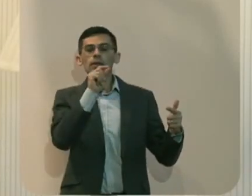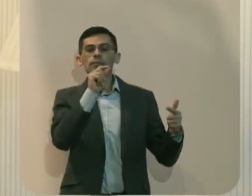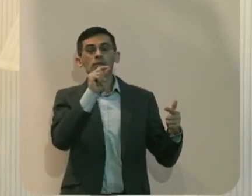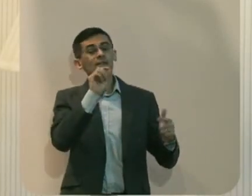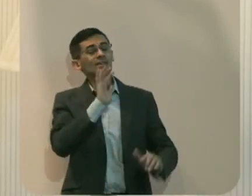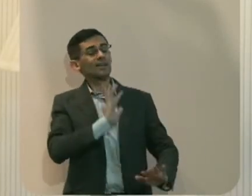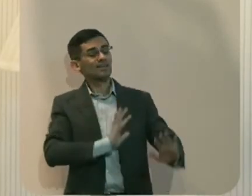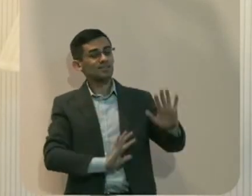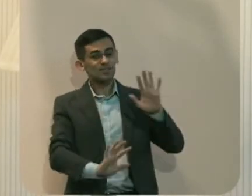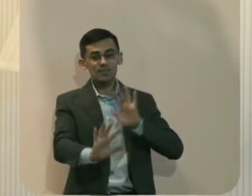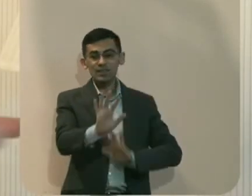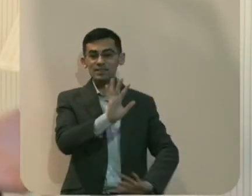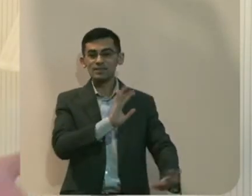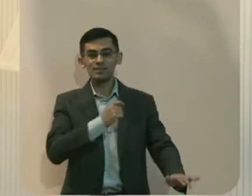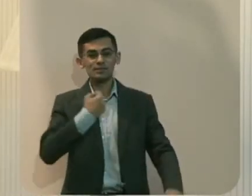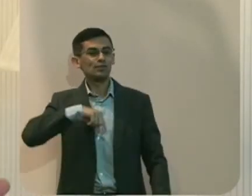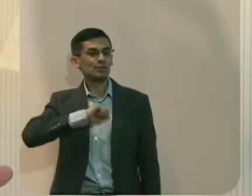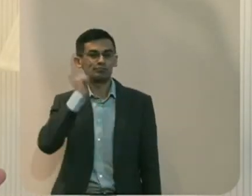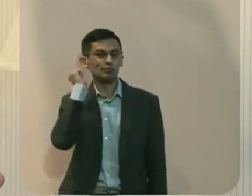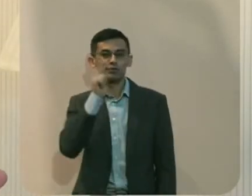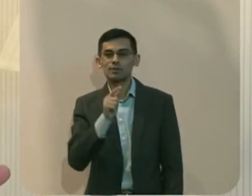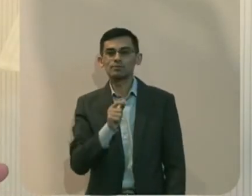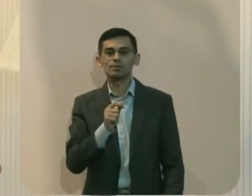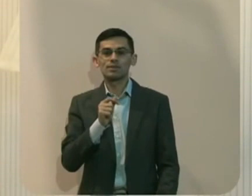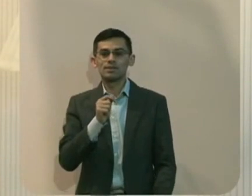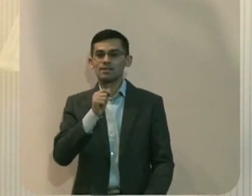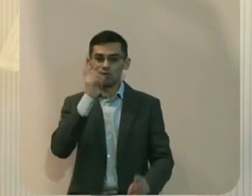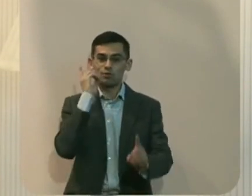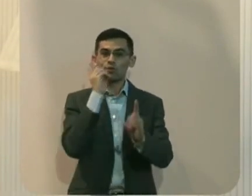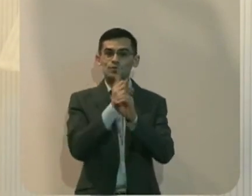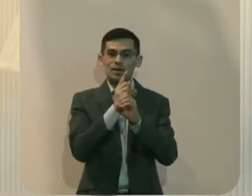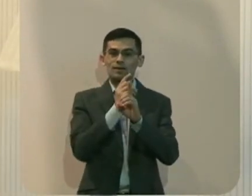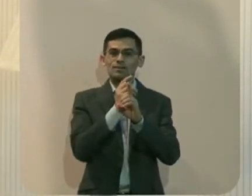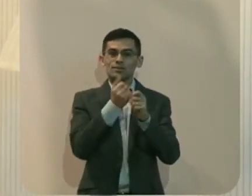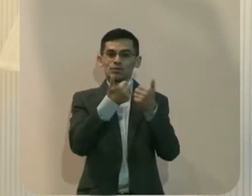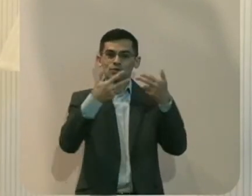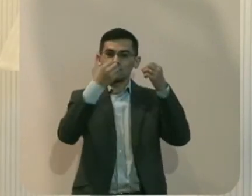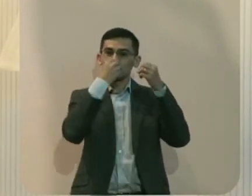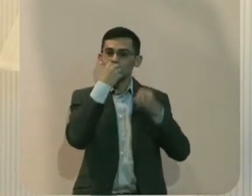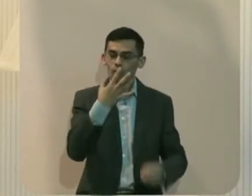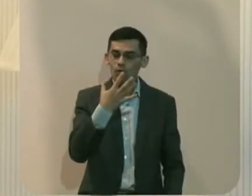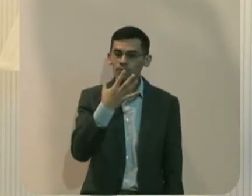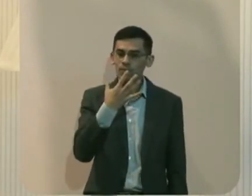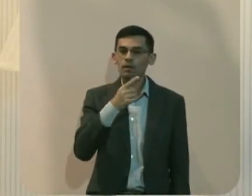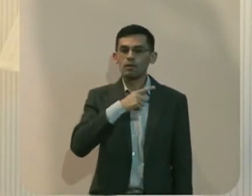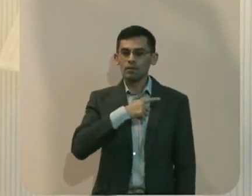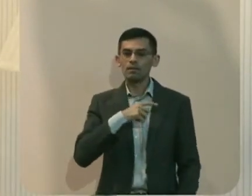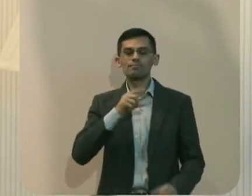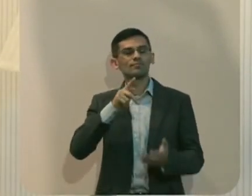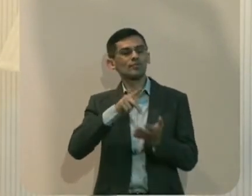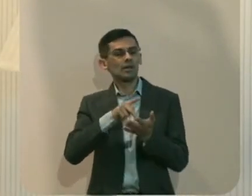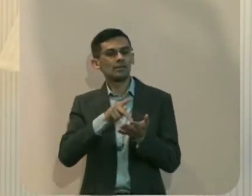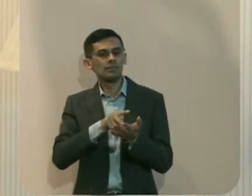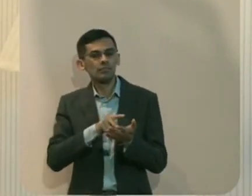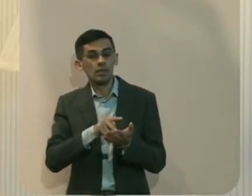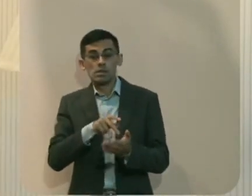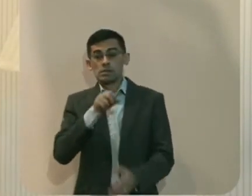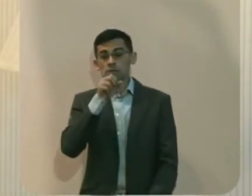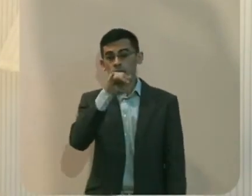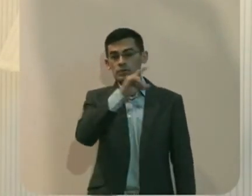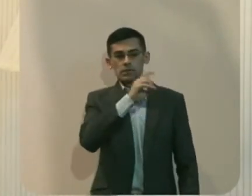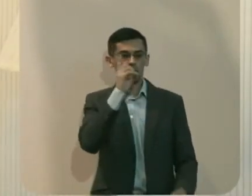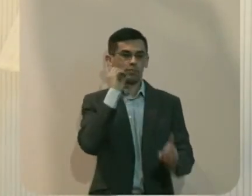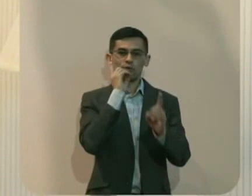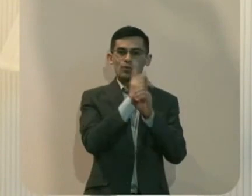nem sempre a gente acha solução para isso. E tem um ditado, né, popular que diz assim, olha, se você não